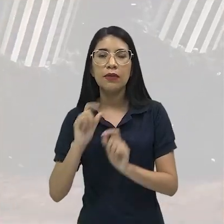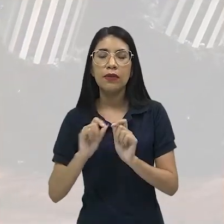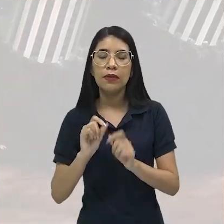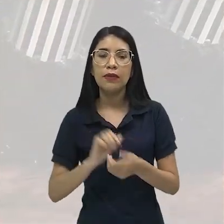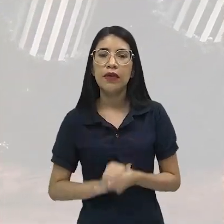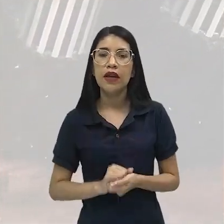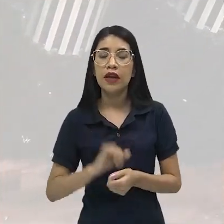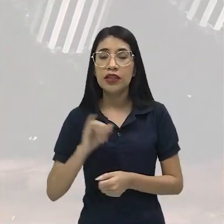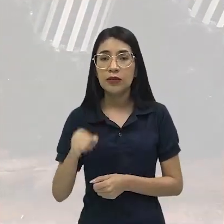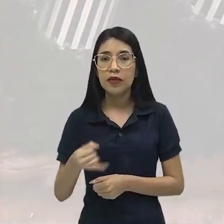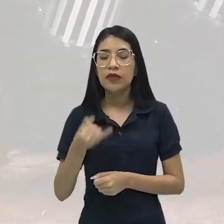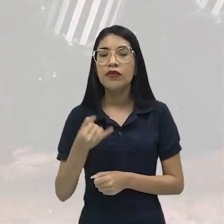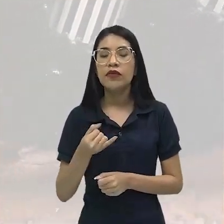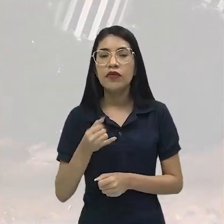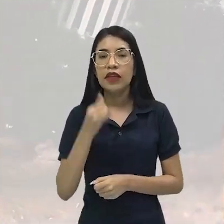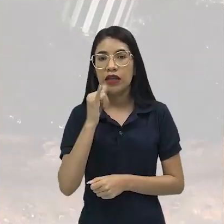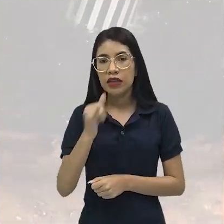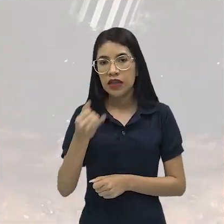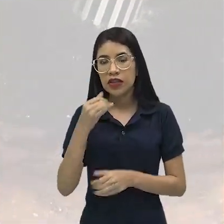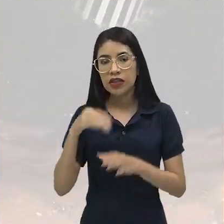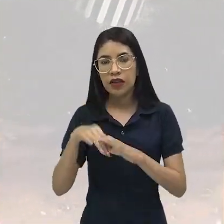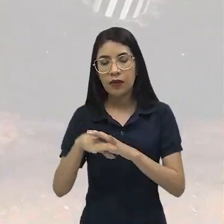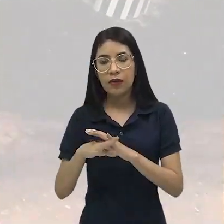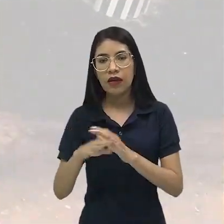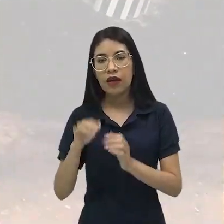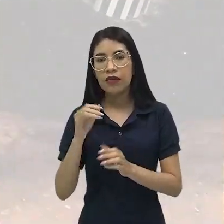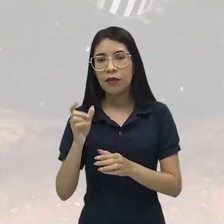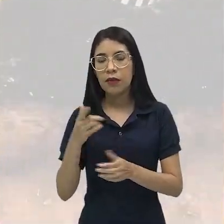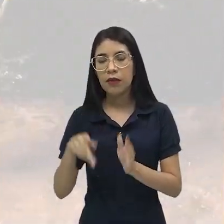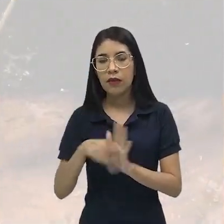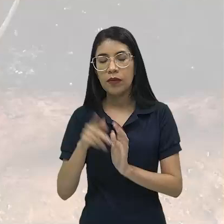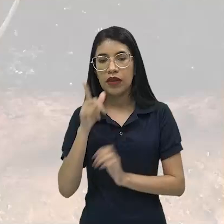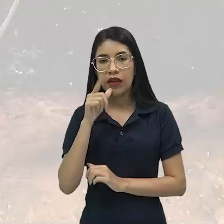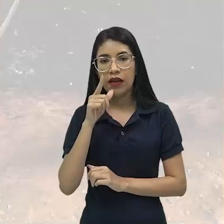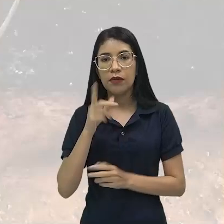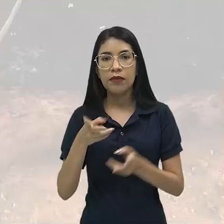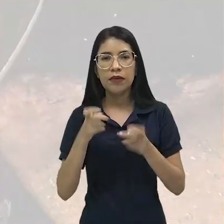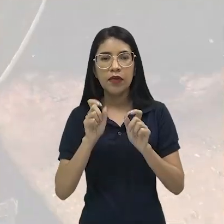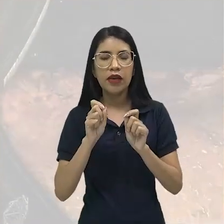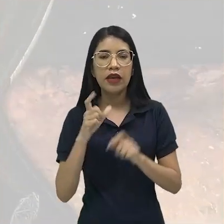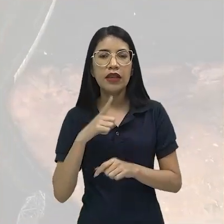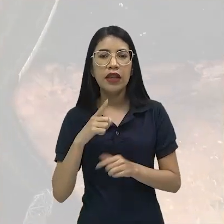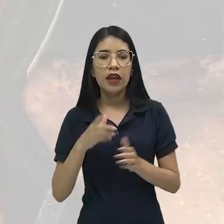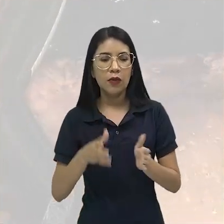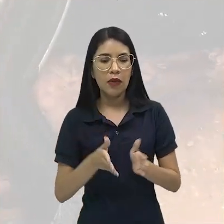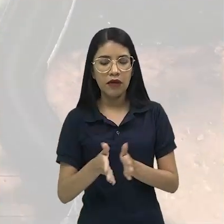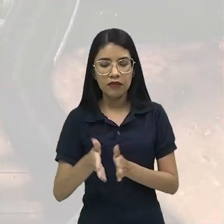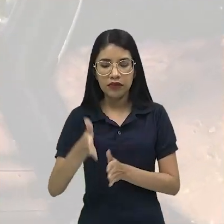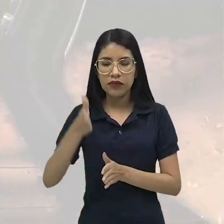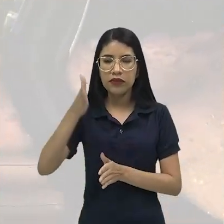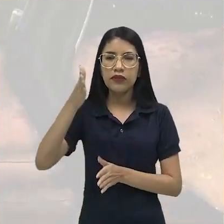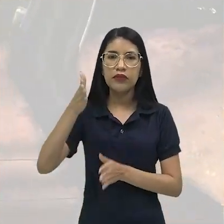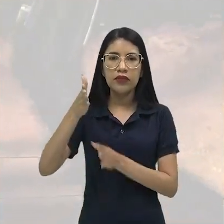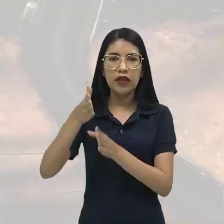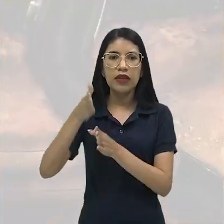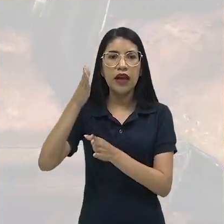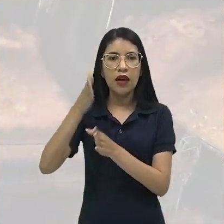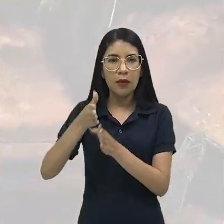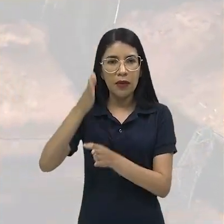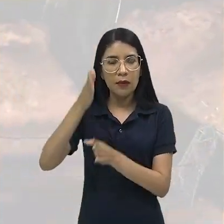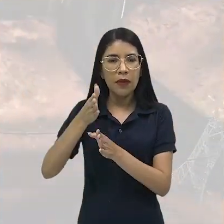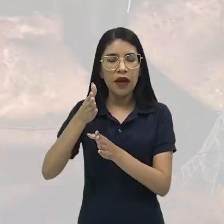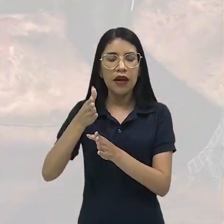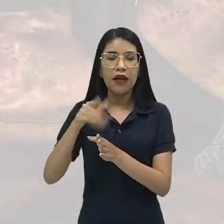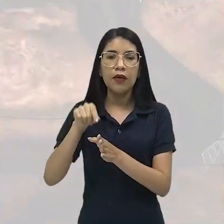a energia armazenada da água. Observem vocês que nós temos aí uma grande parede, causando aí uma barreira, uma